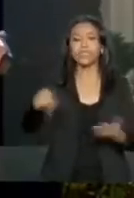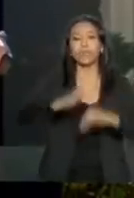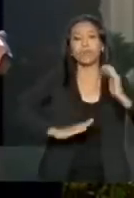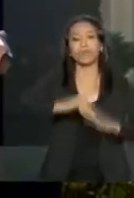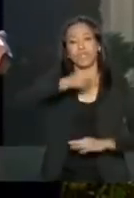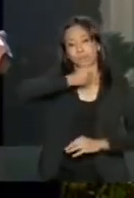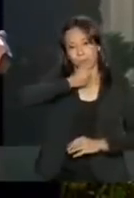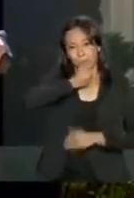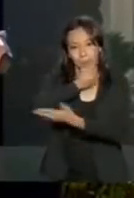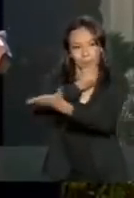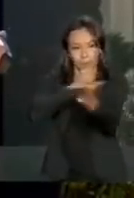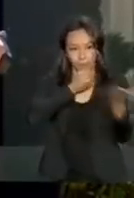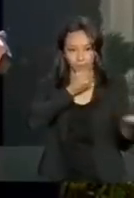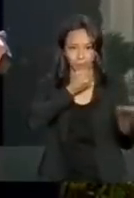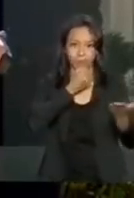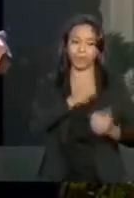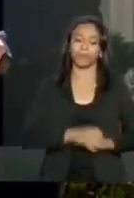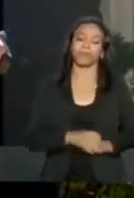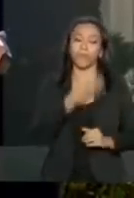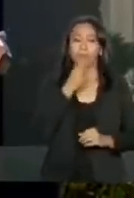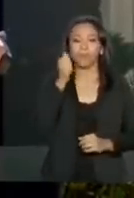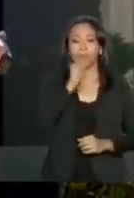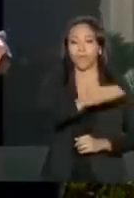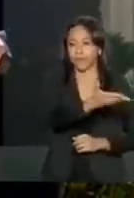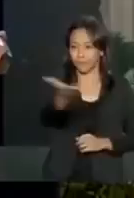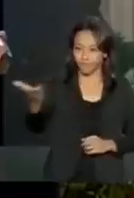imprensa, senhoras e senhores,